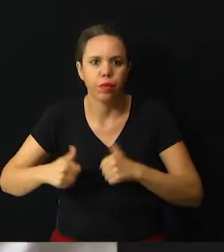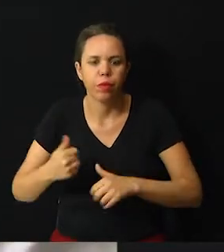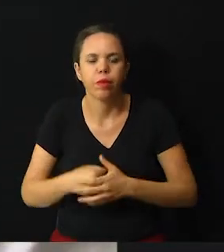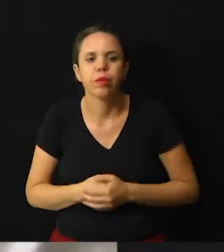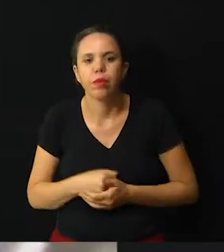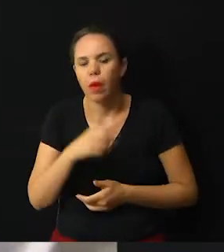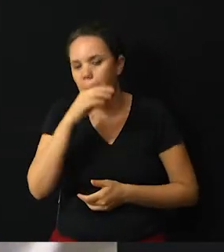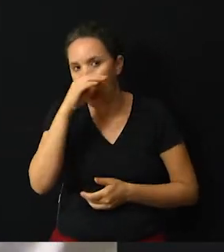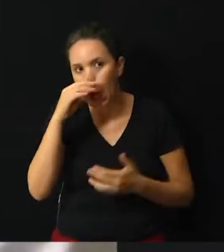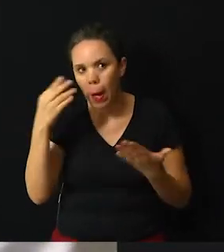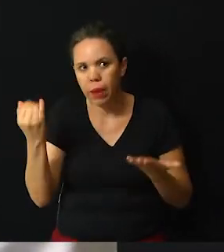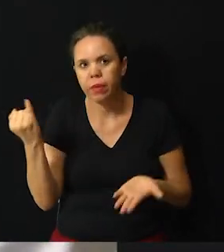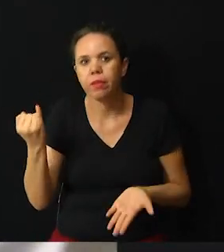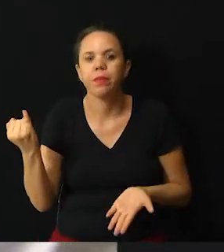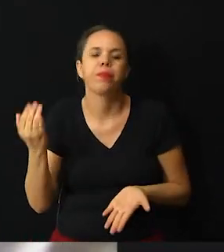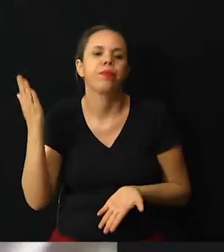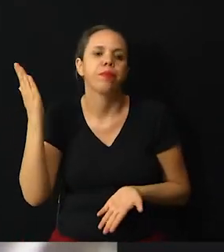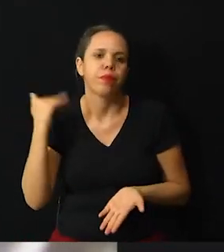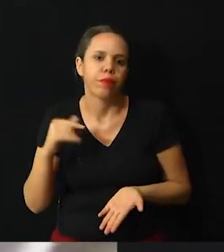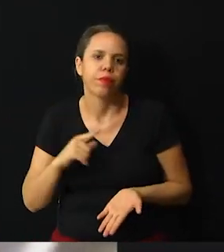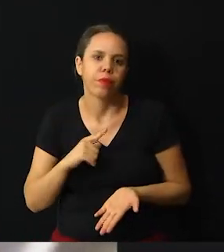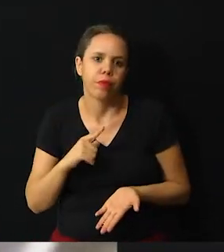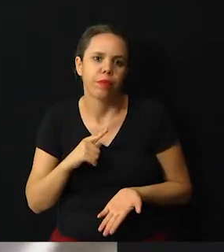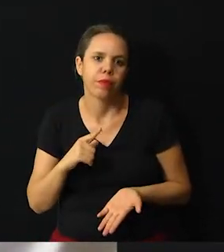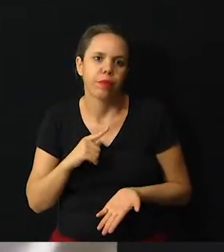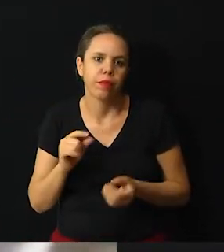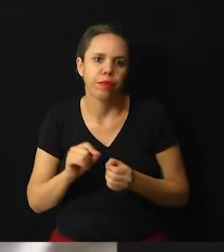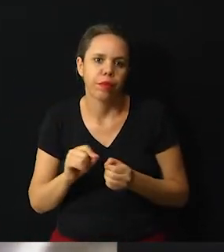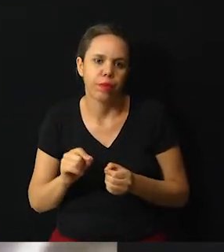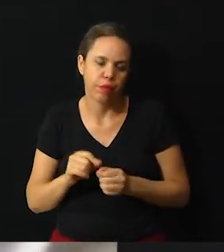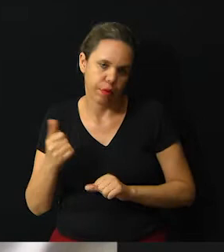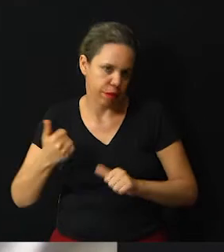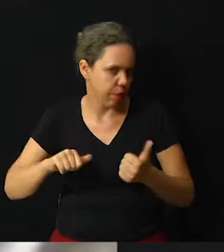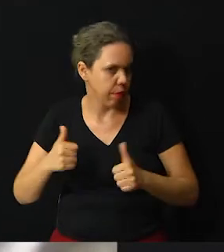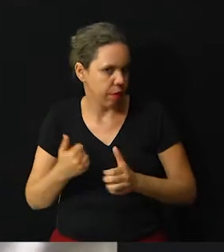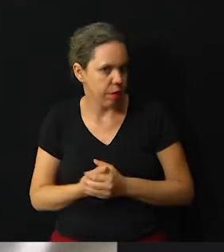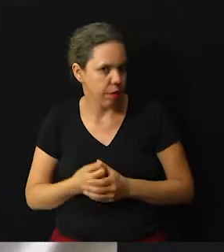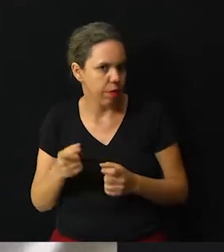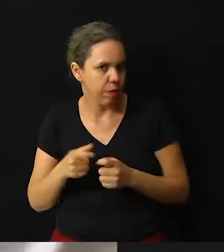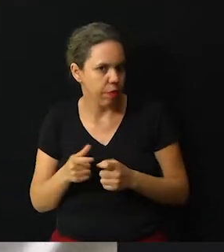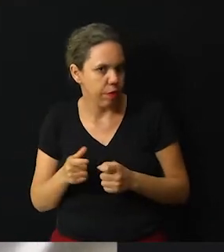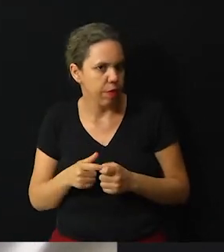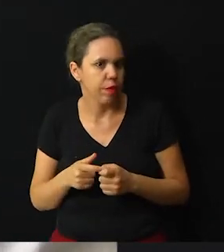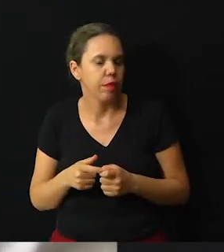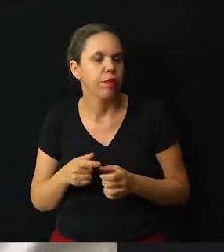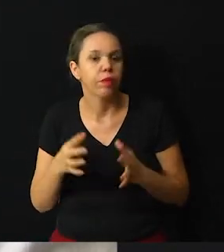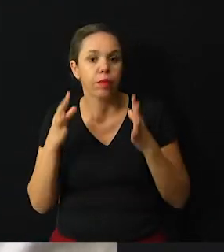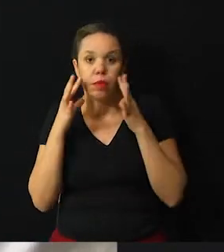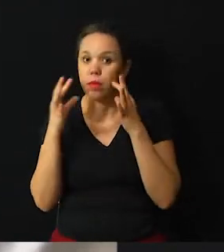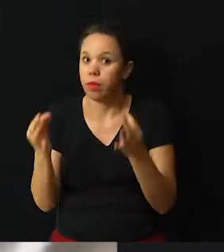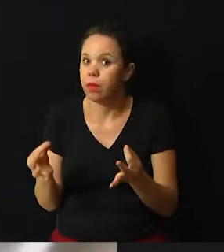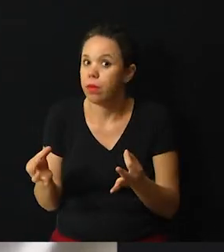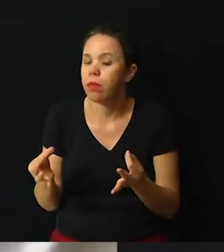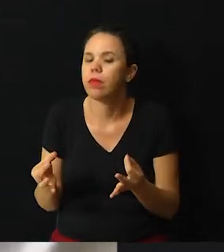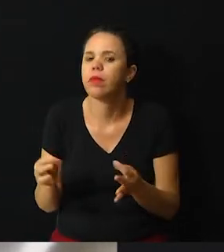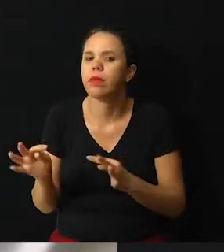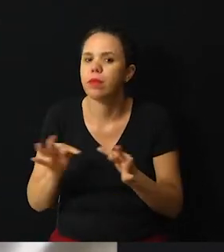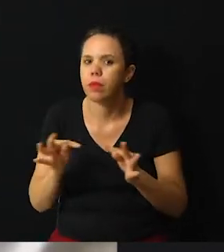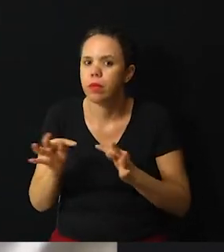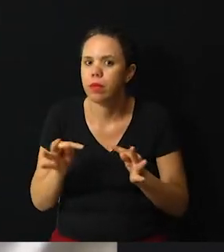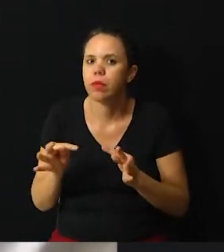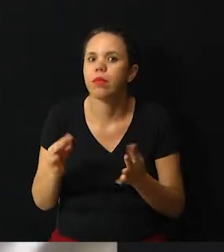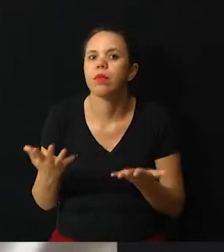né? Então, é importante saber que existe como fazer o diagnóstico, os médicos ficarem atentos, existe como fazer